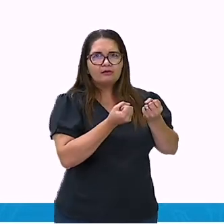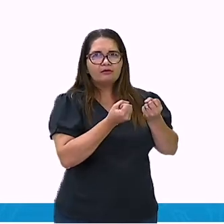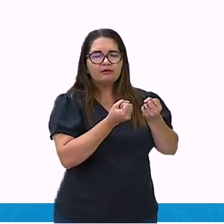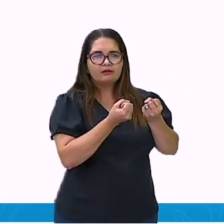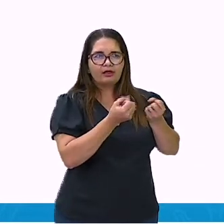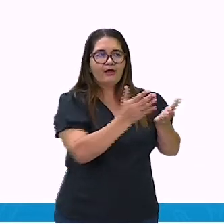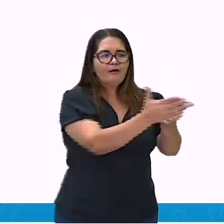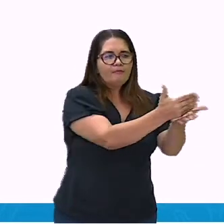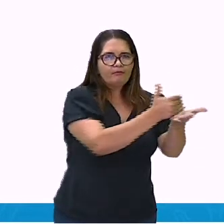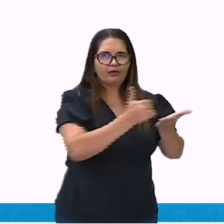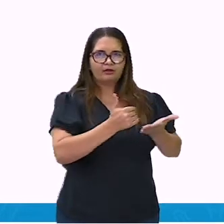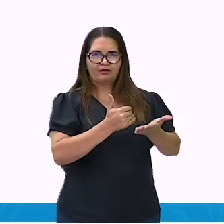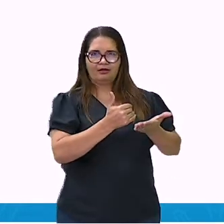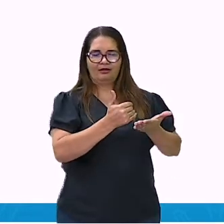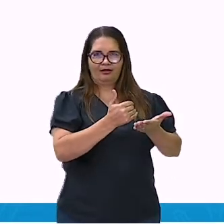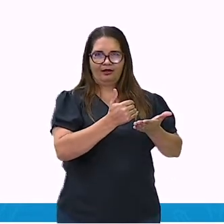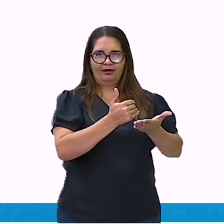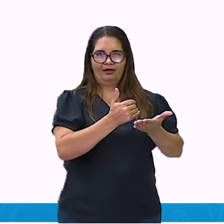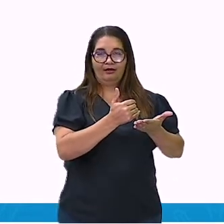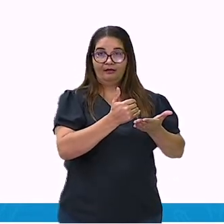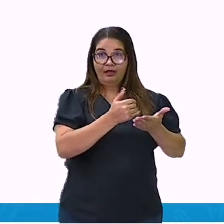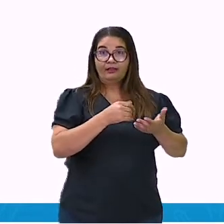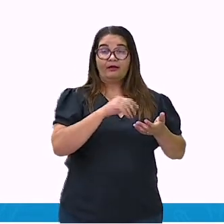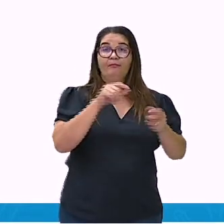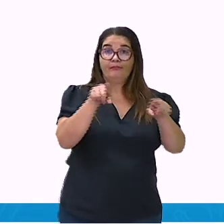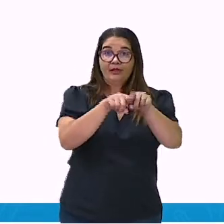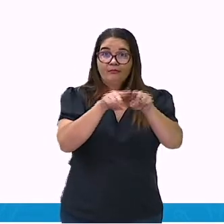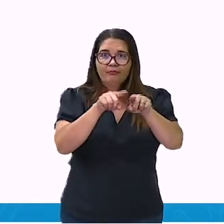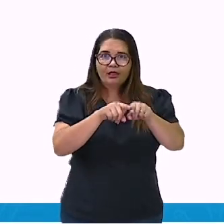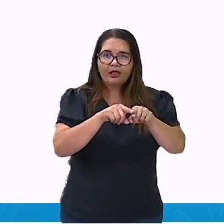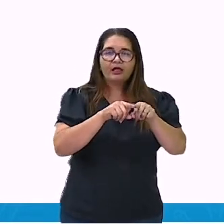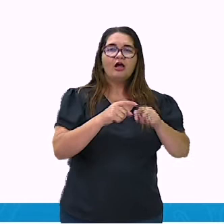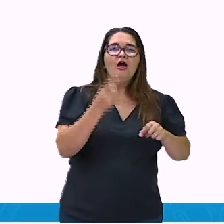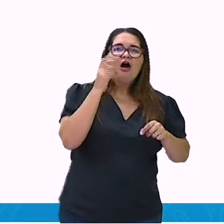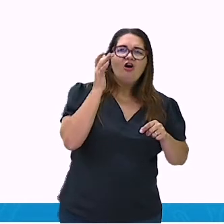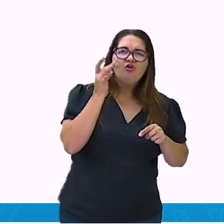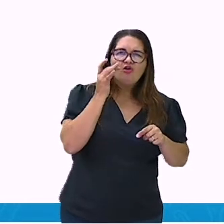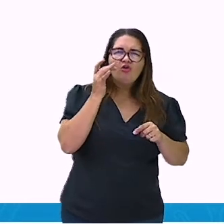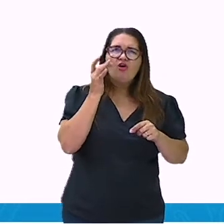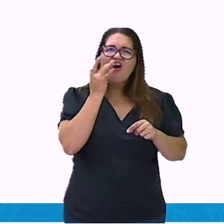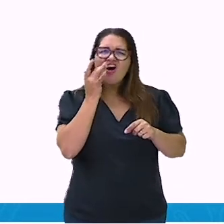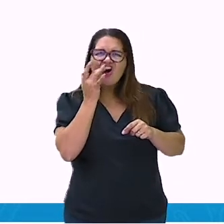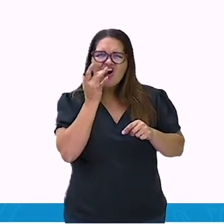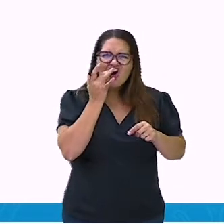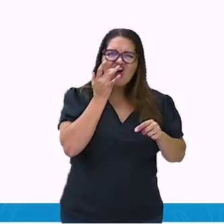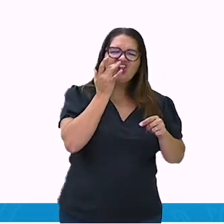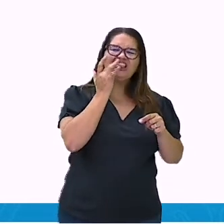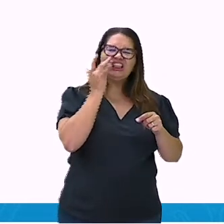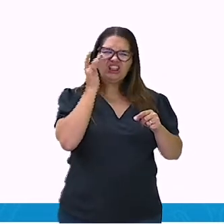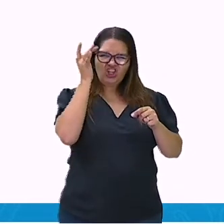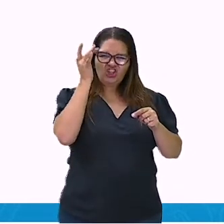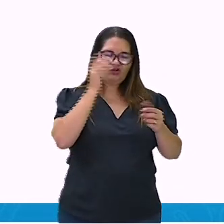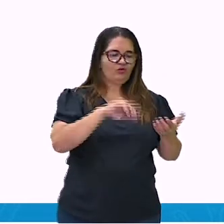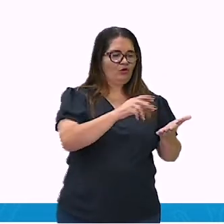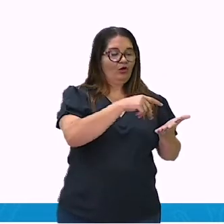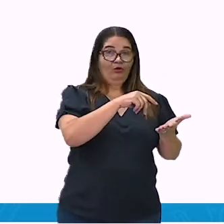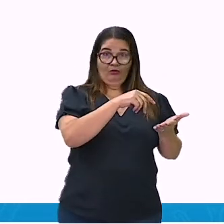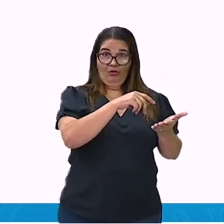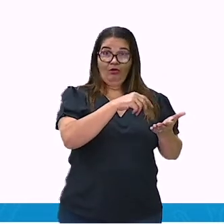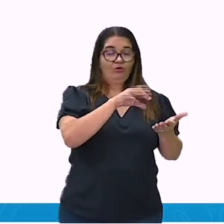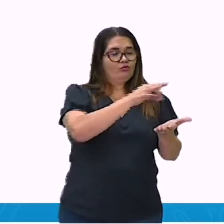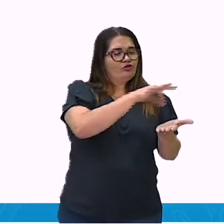metais preciosos. E isso foi depois da plantação da cana-de-açúcar, que até então